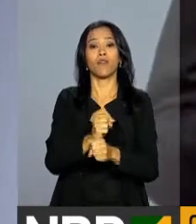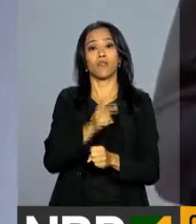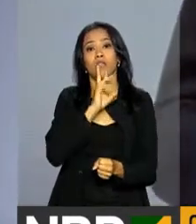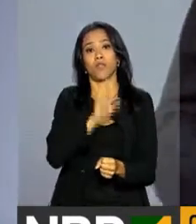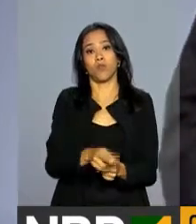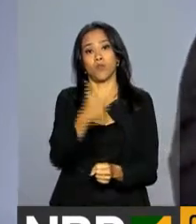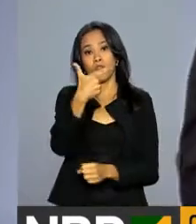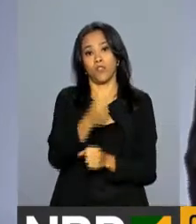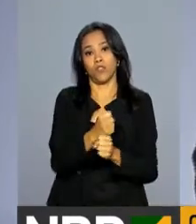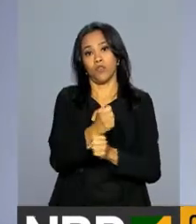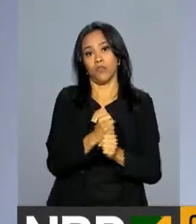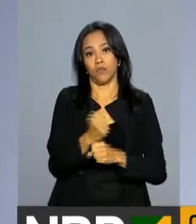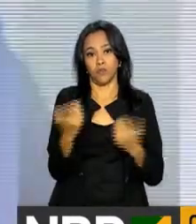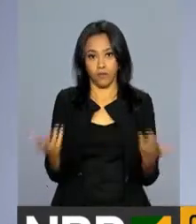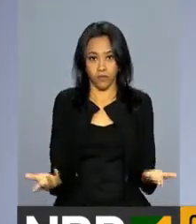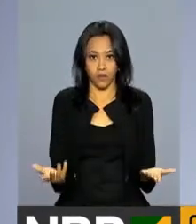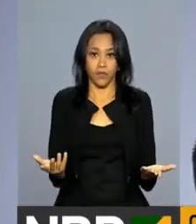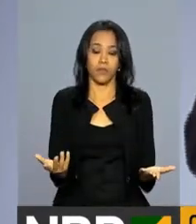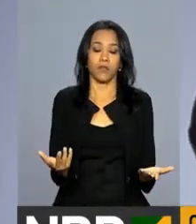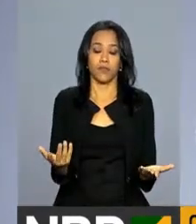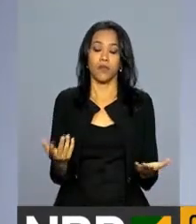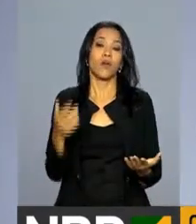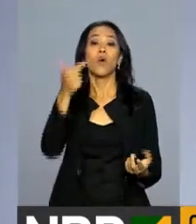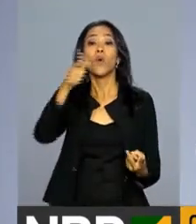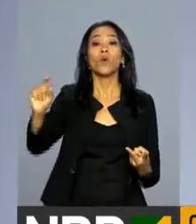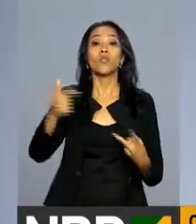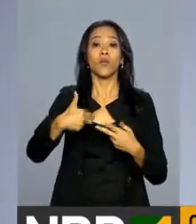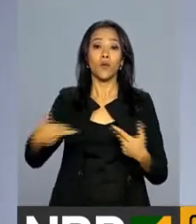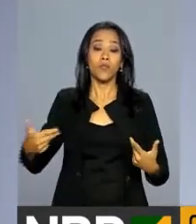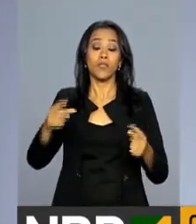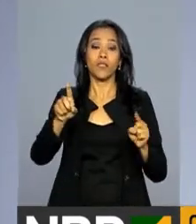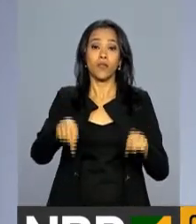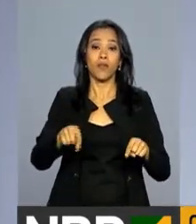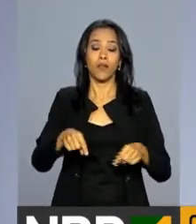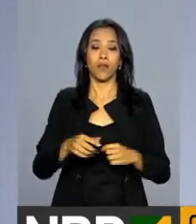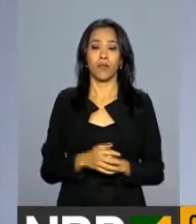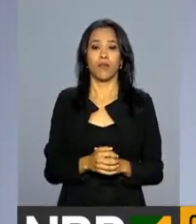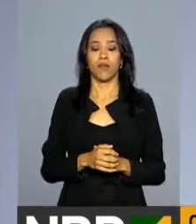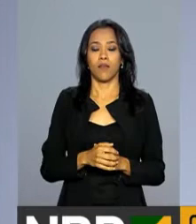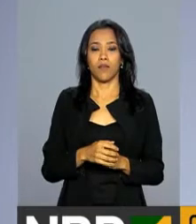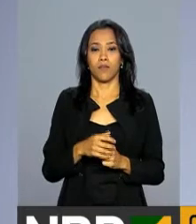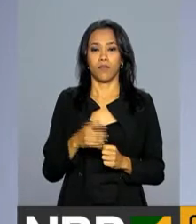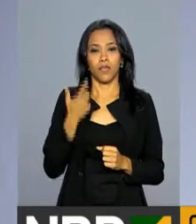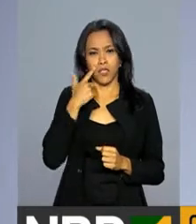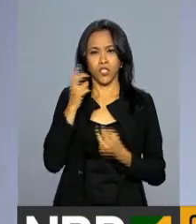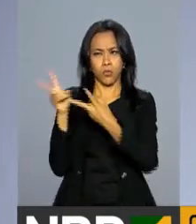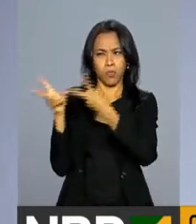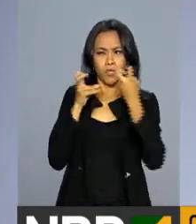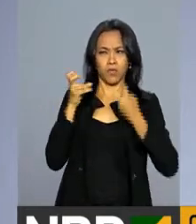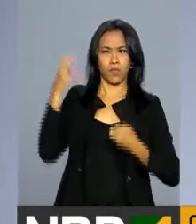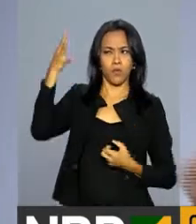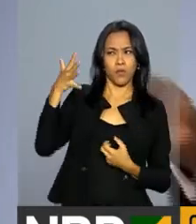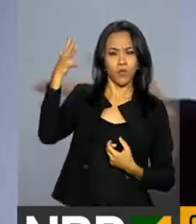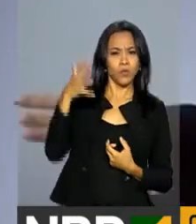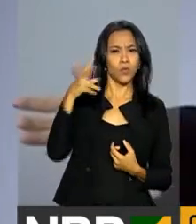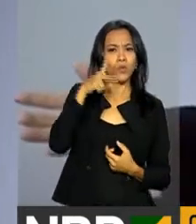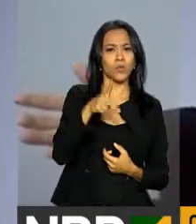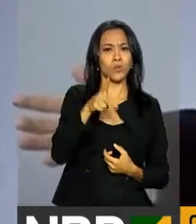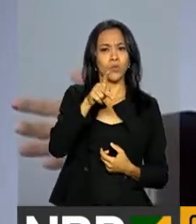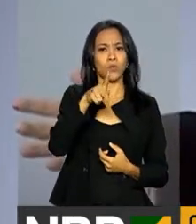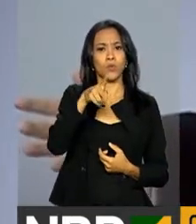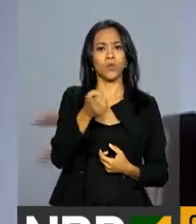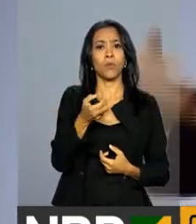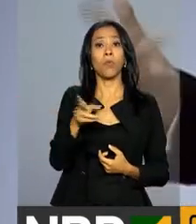posso ser outra coisa que se esperava há 20 anos que está muito pautado pelas palavras do pedro celso a questão da educação